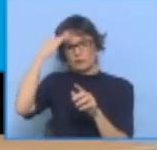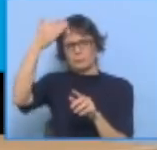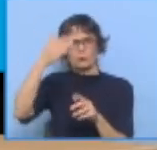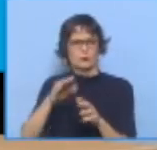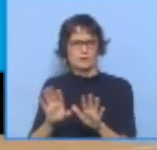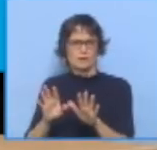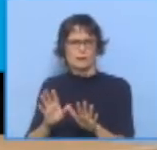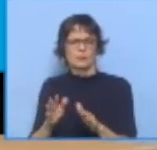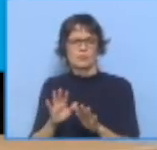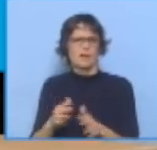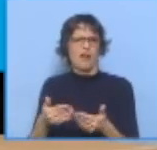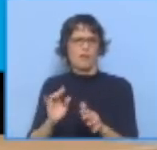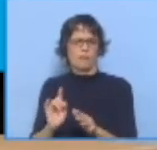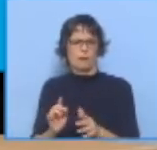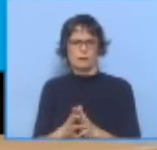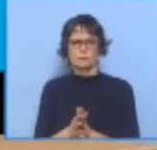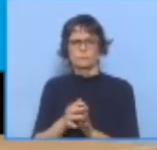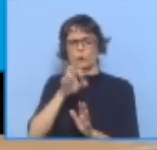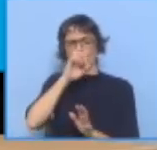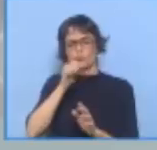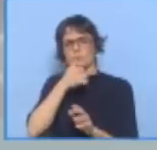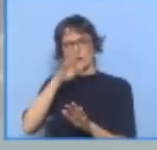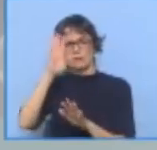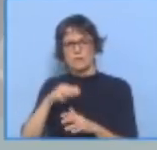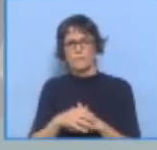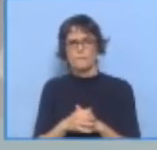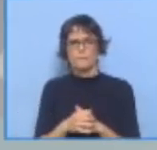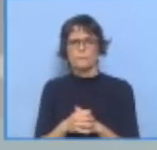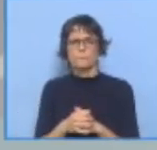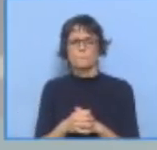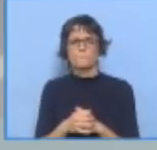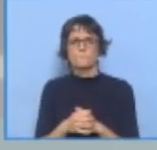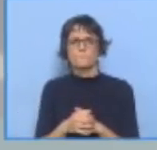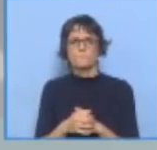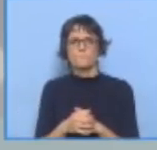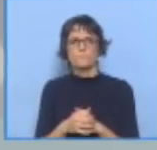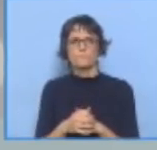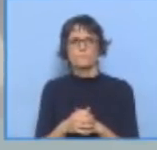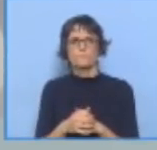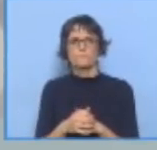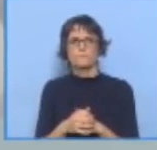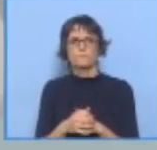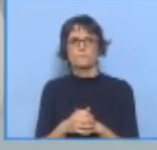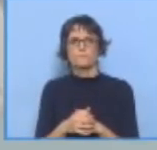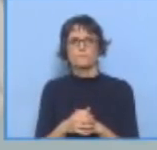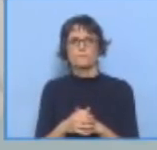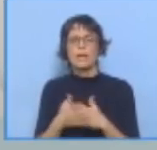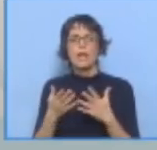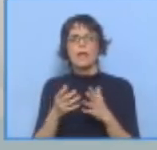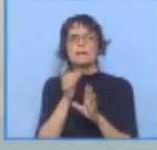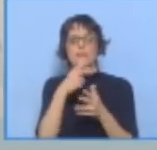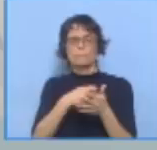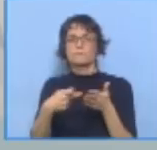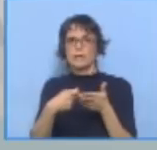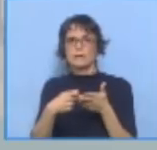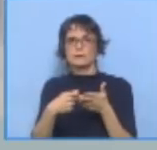seu tempo a tomar pelos próprios bispos. A mudança também na frase não deixeis cair em tentação, foi substituir essa